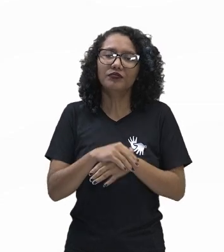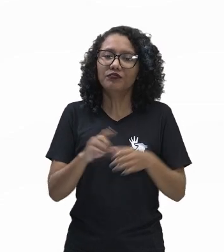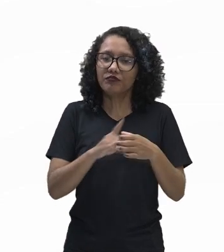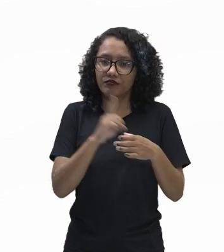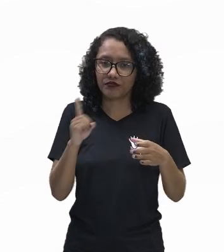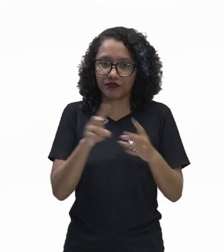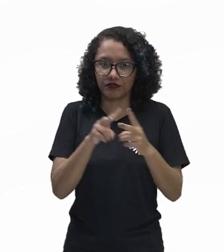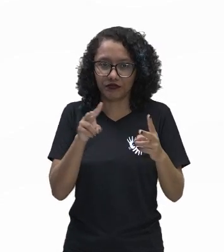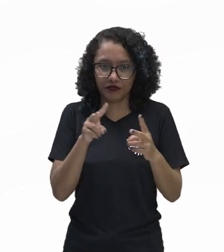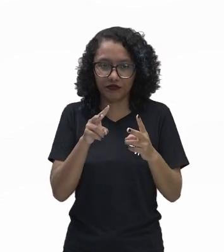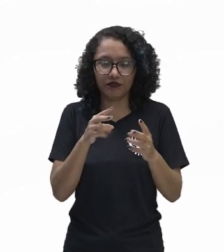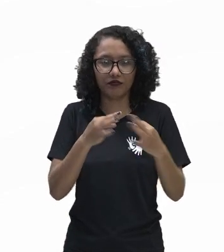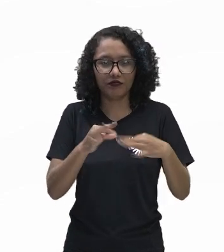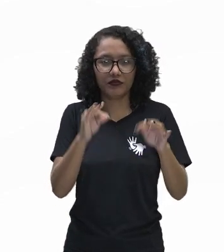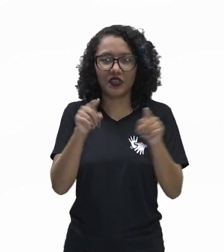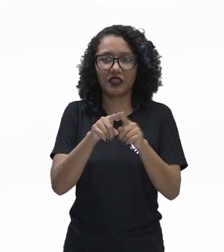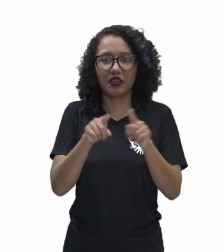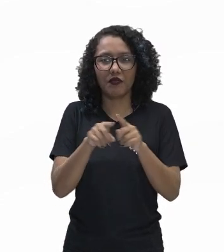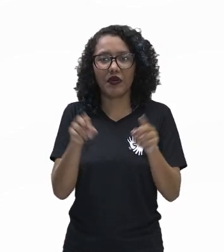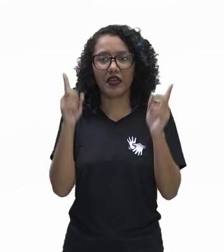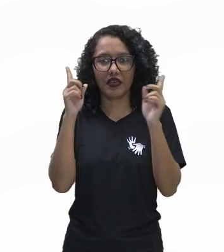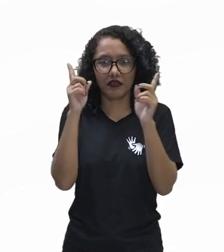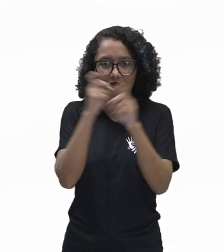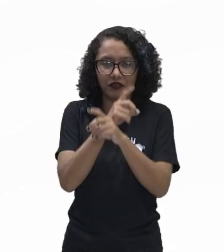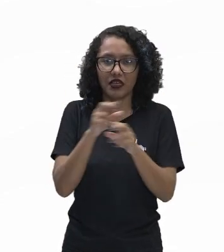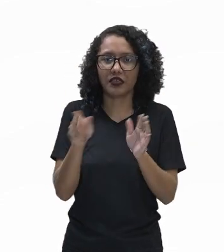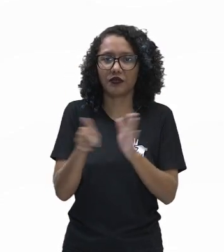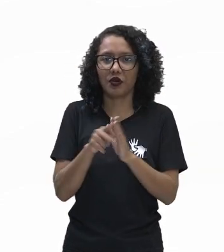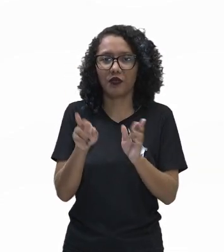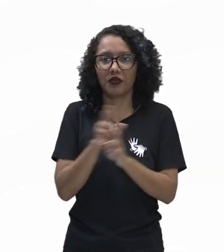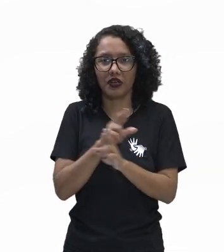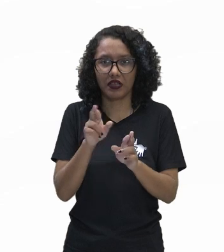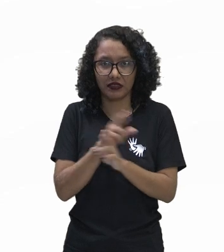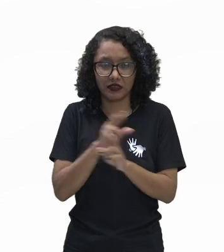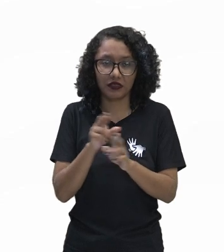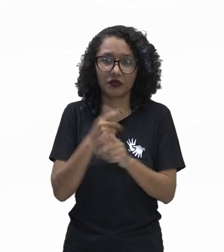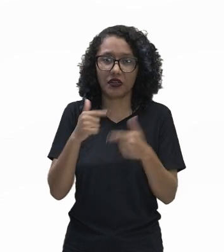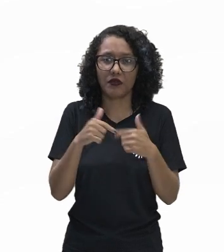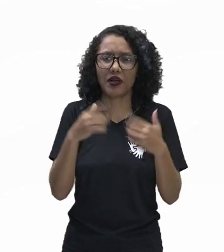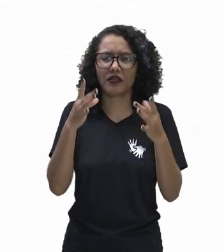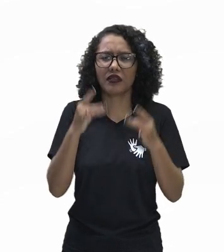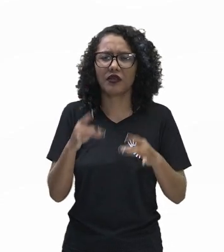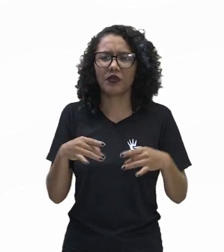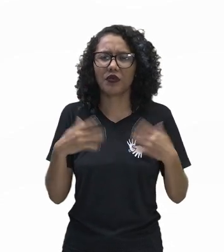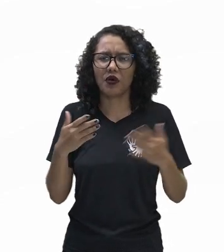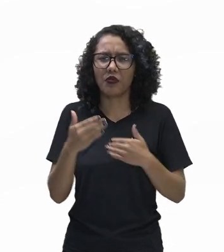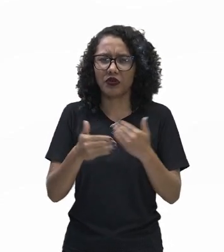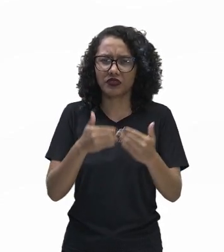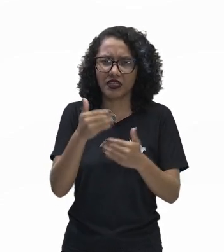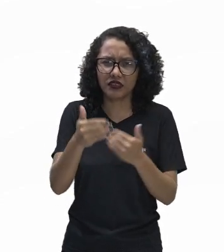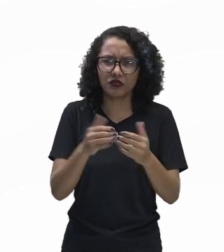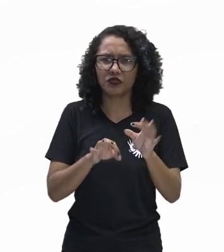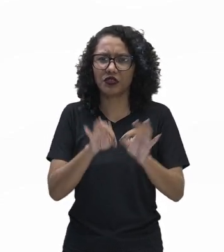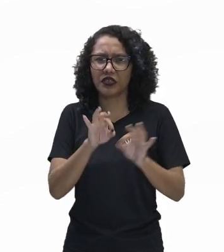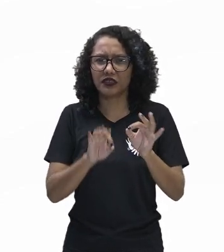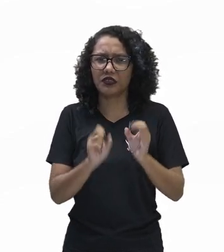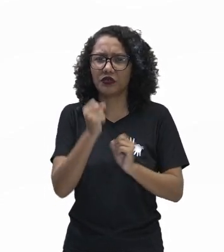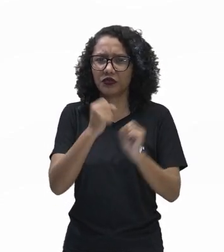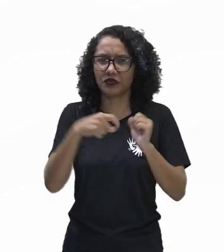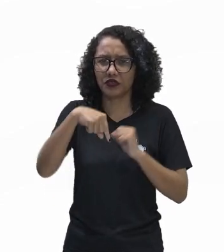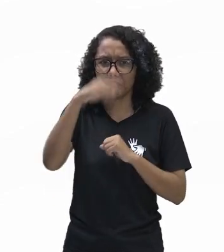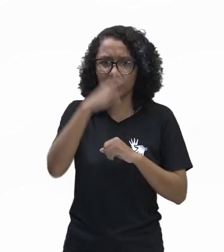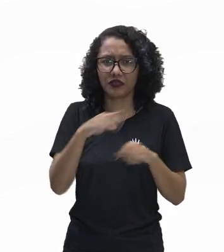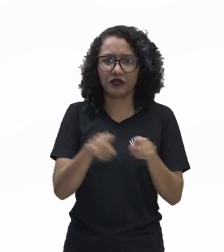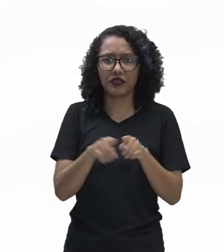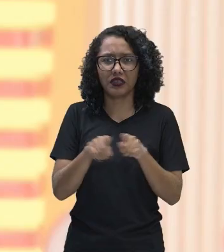e precarização das relações de trabalho. Com detalhamento, o processo de formação da indústria no Brasil e a